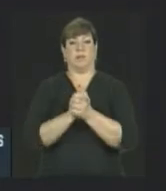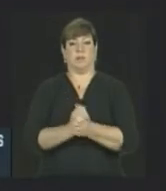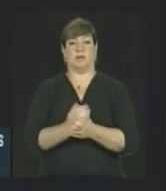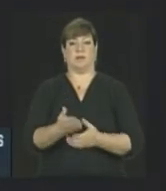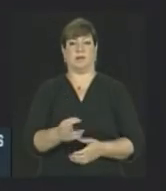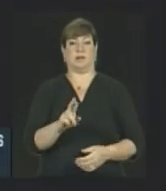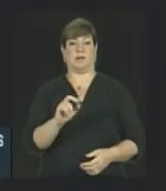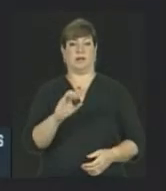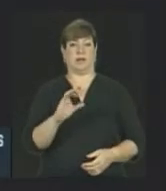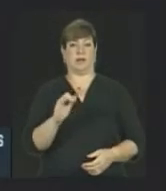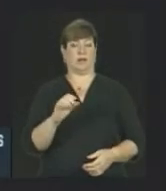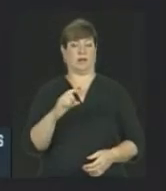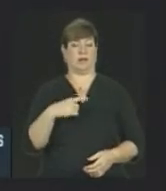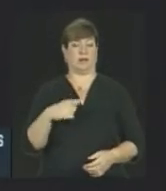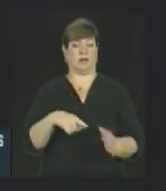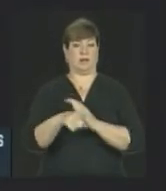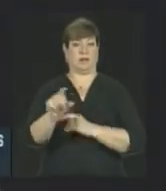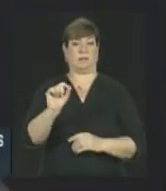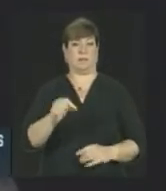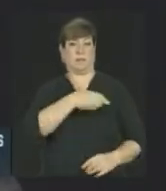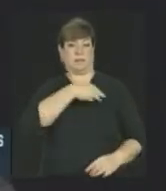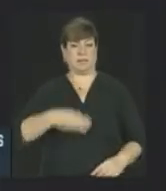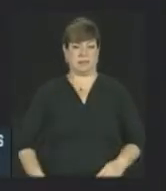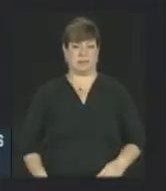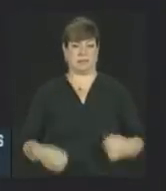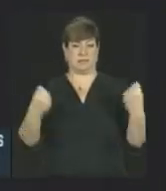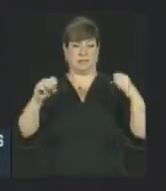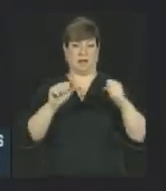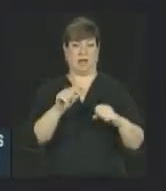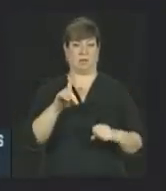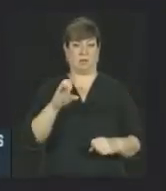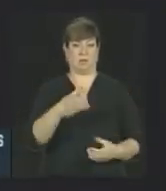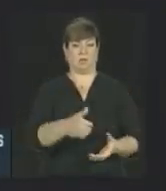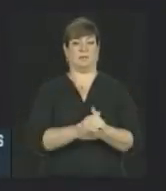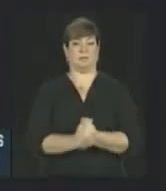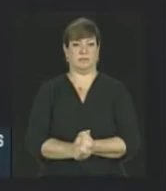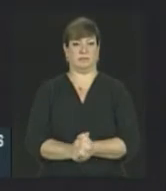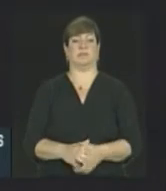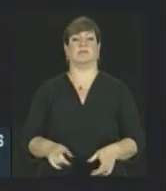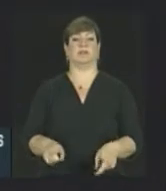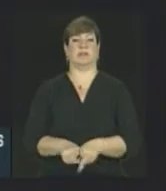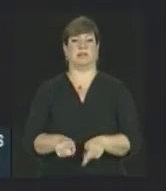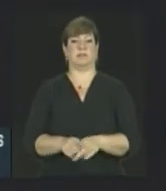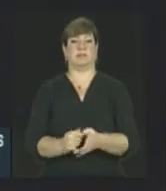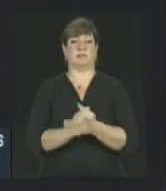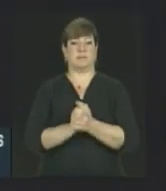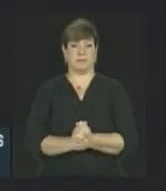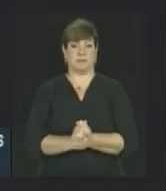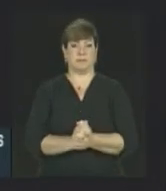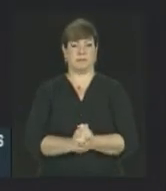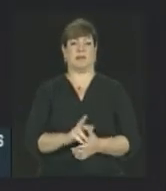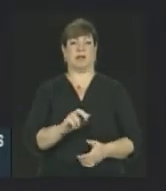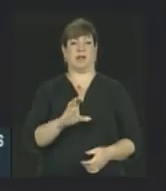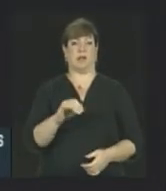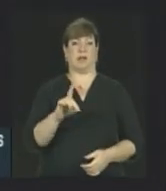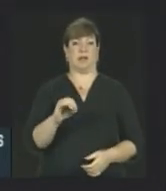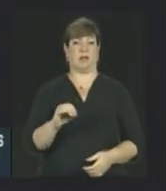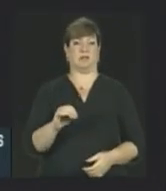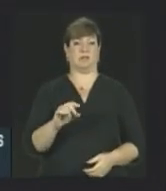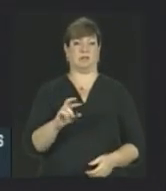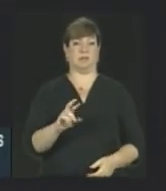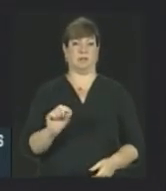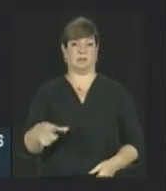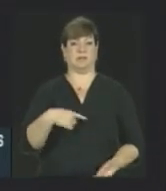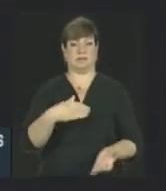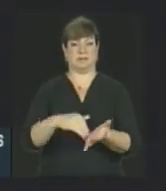Rebelo, ministro do Esporte. Cumprimentar o excelentíssimo senhor Ricardo Leiser,